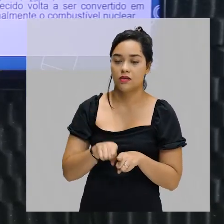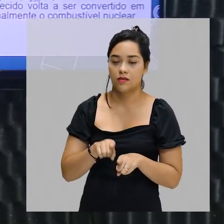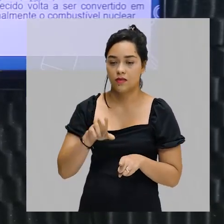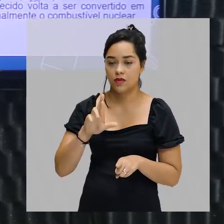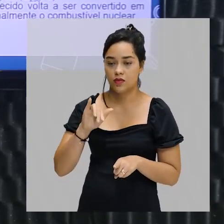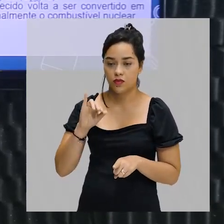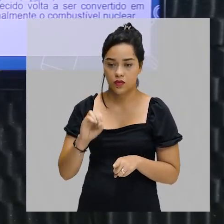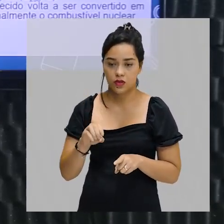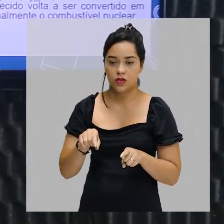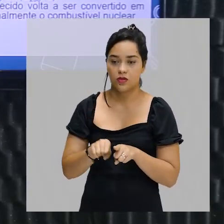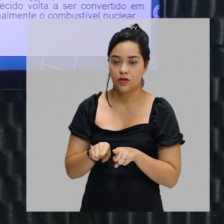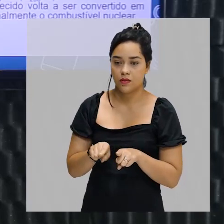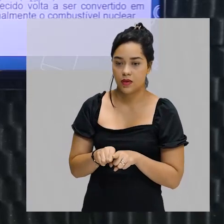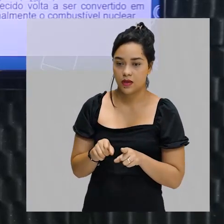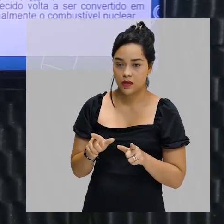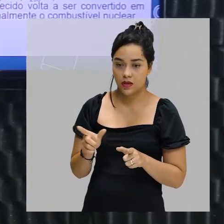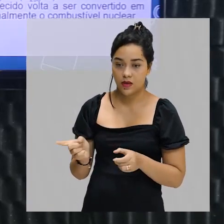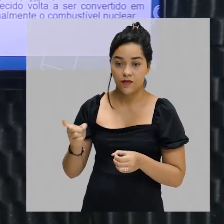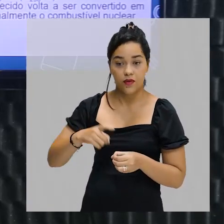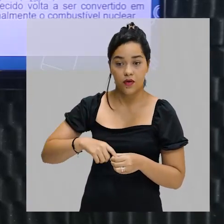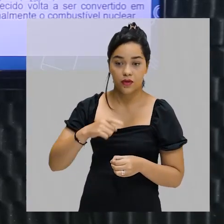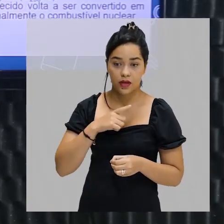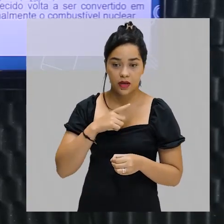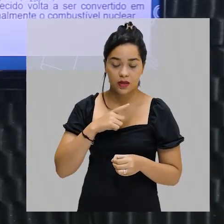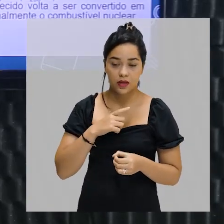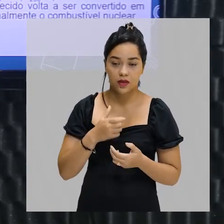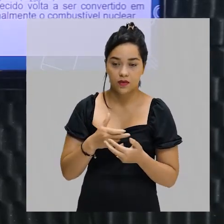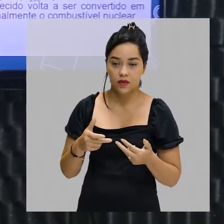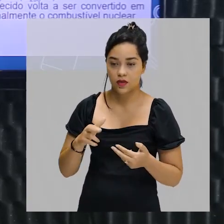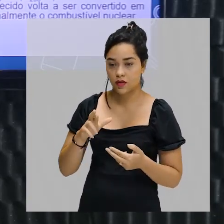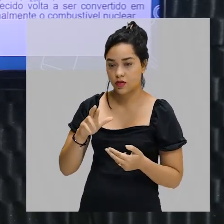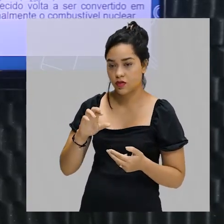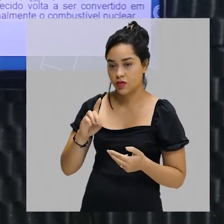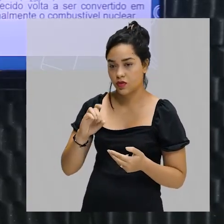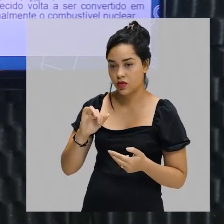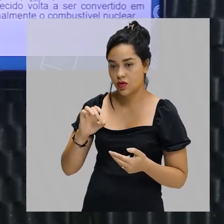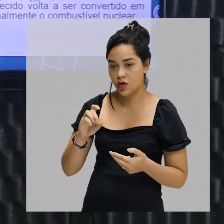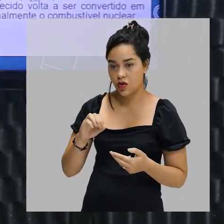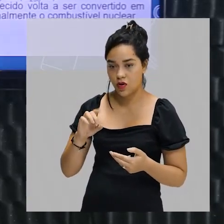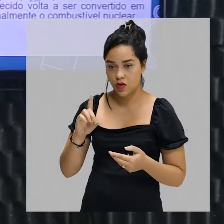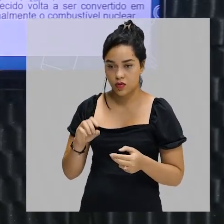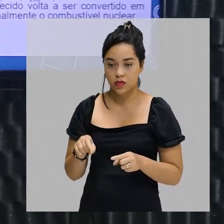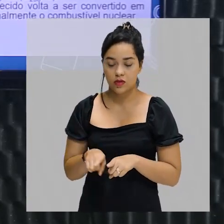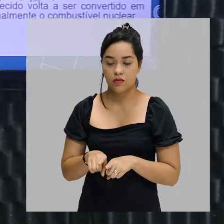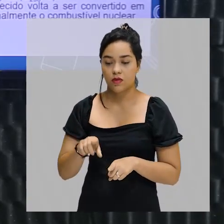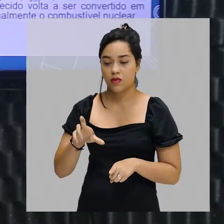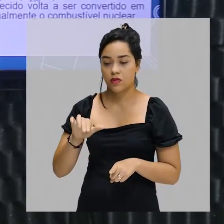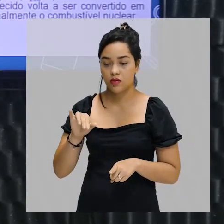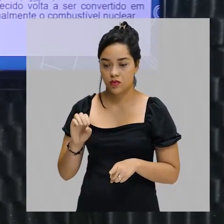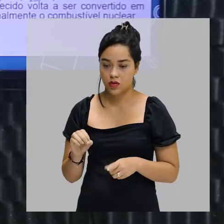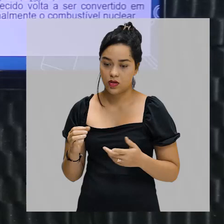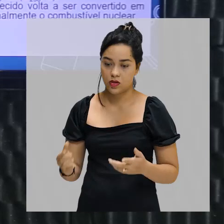urânio enriquecido volta a ser convertido em dióxido de urânio e esse dióxido de urânio,